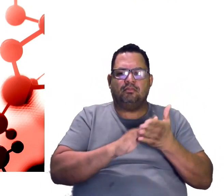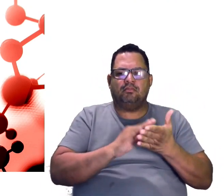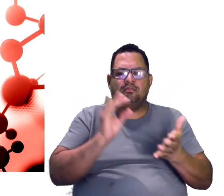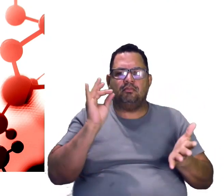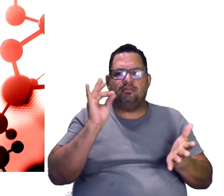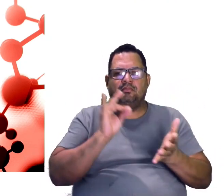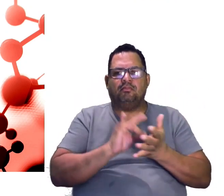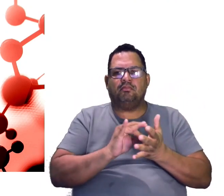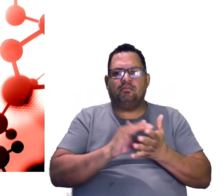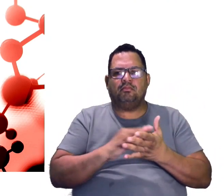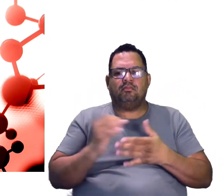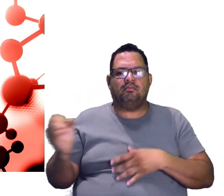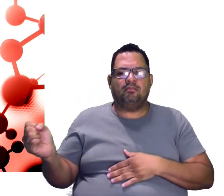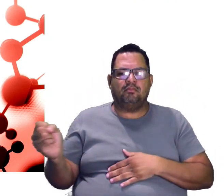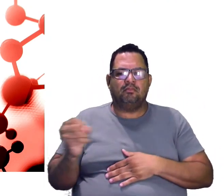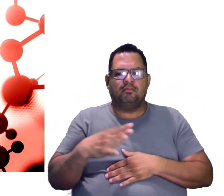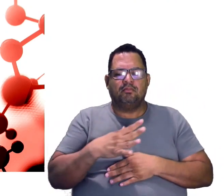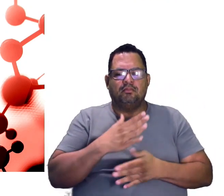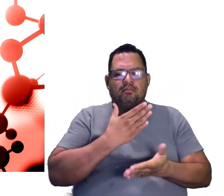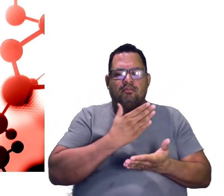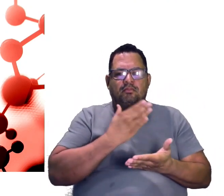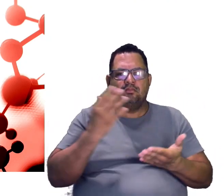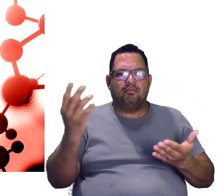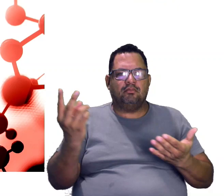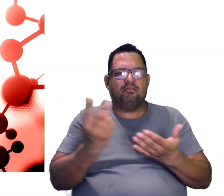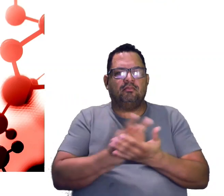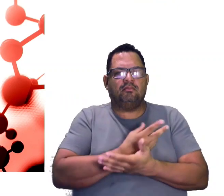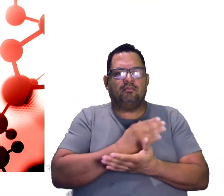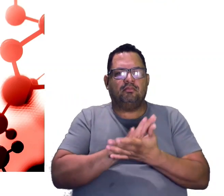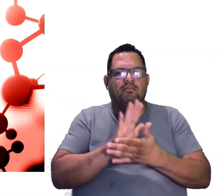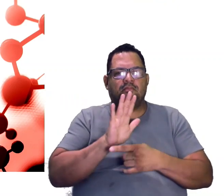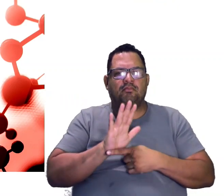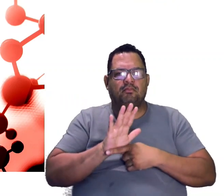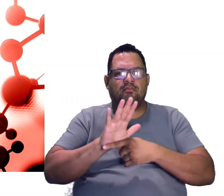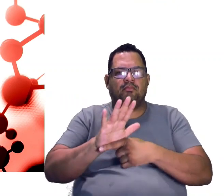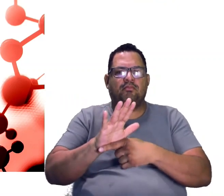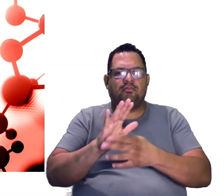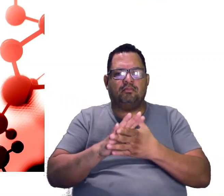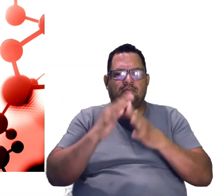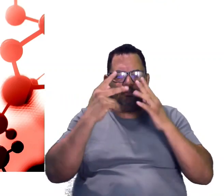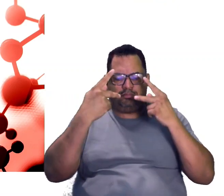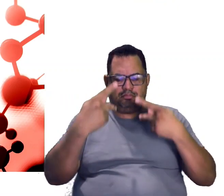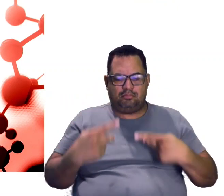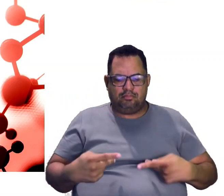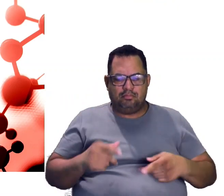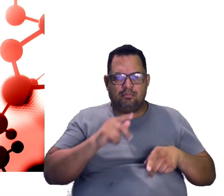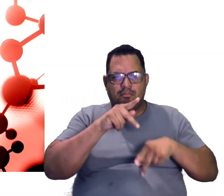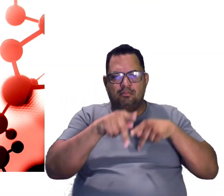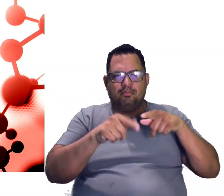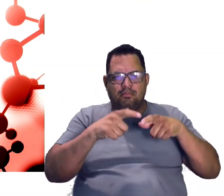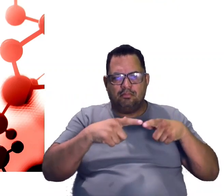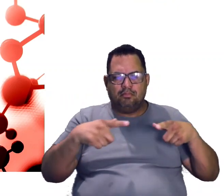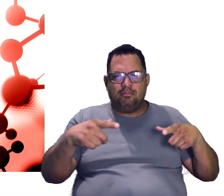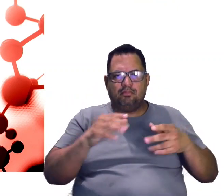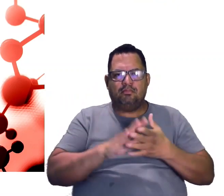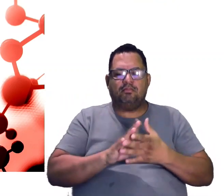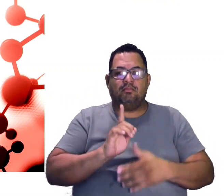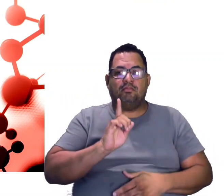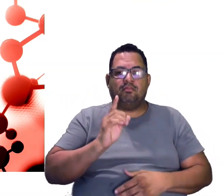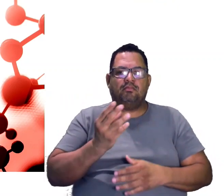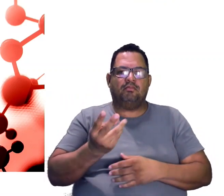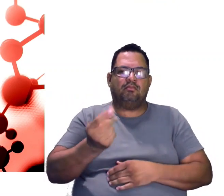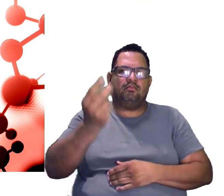fatos novos através da ciência acontecem, né, para favorecer a humanidade. E lá no século